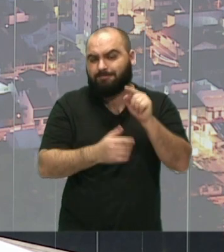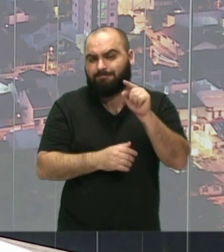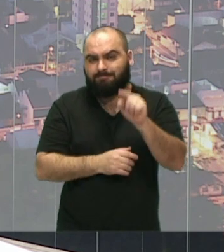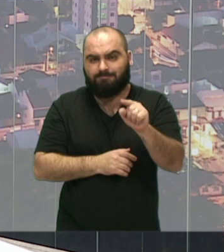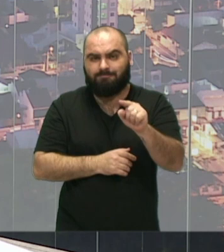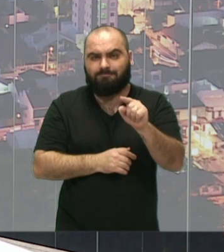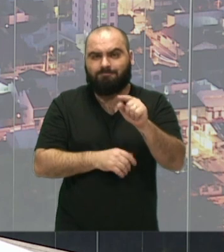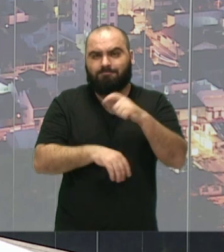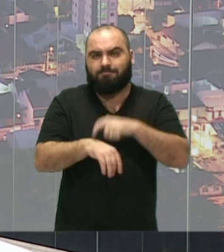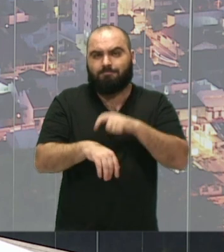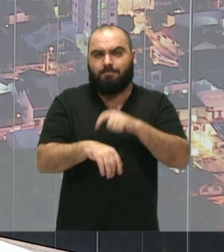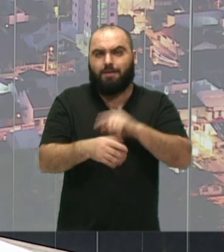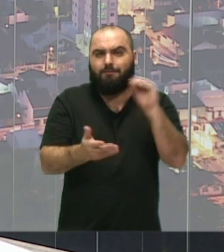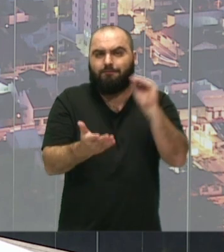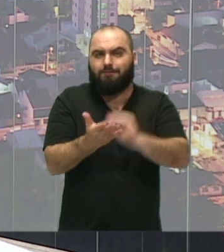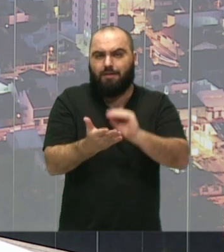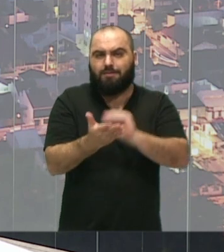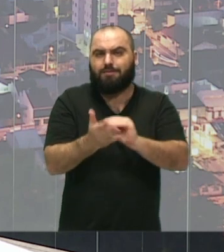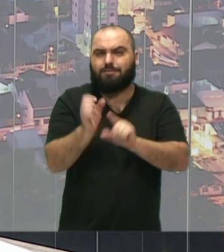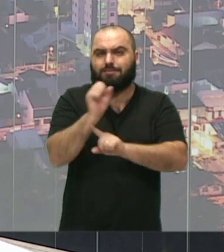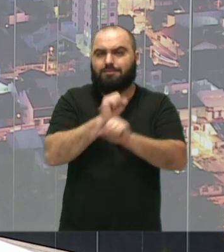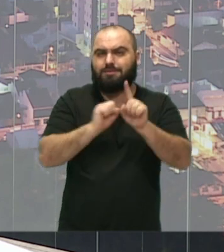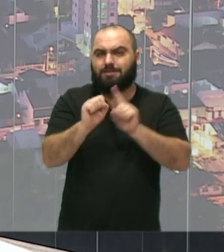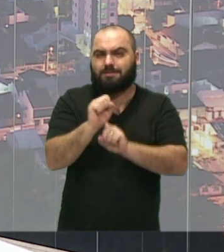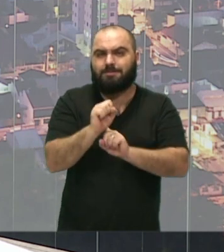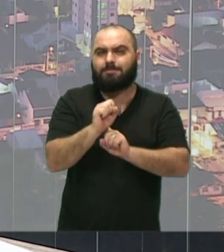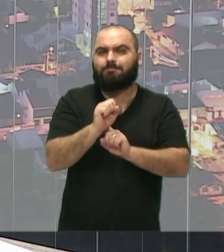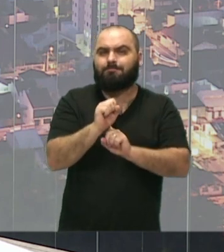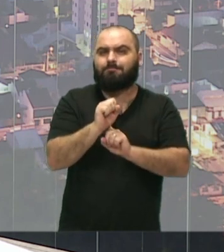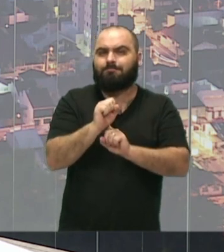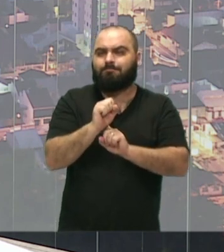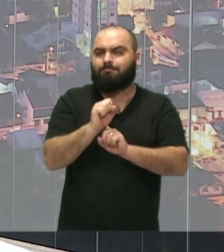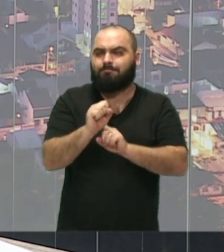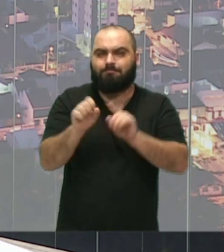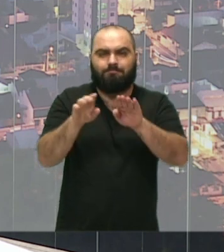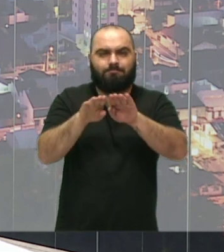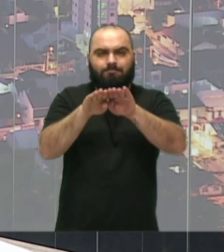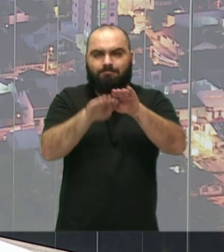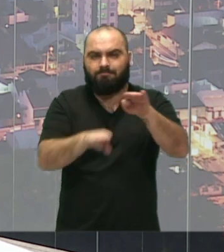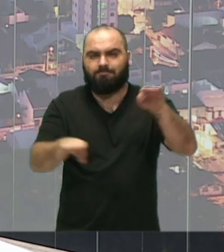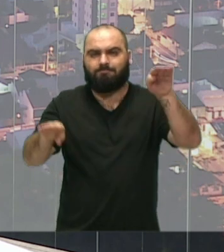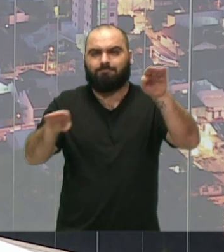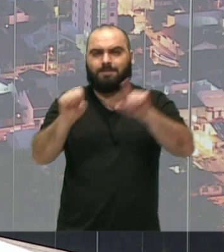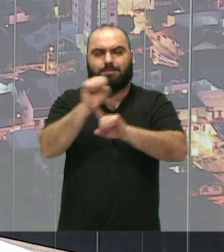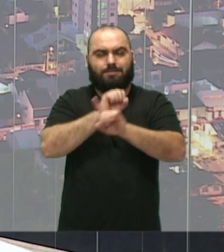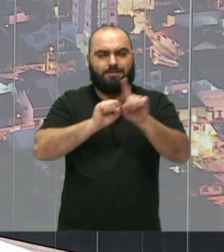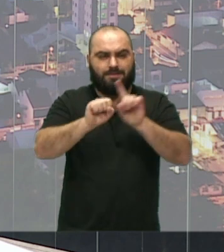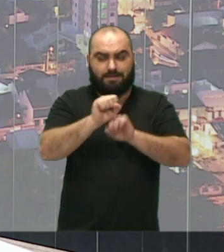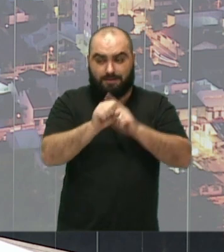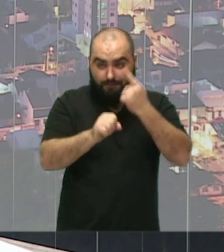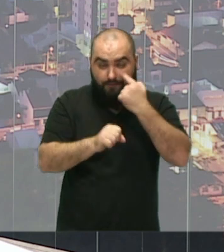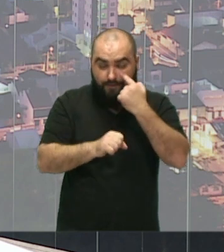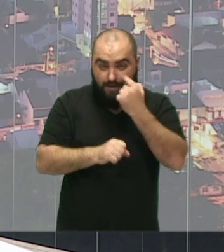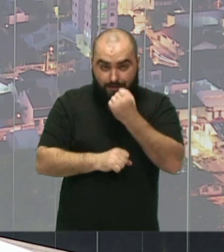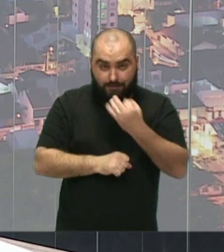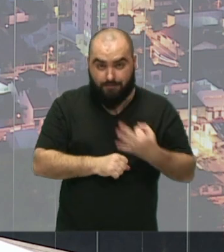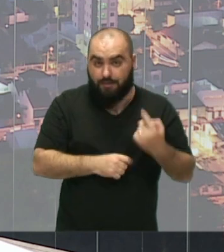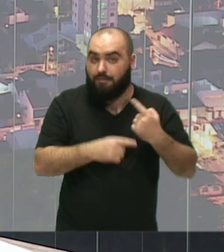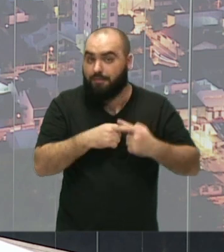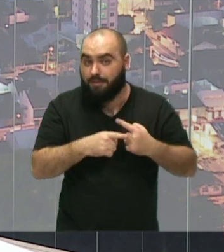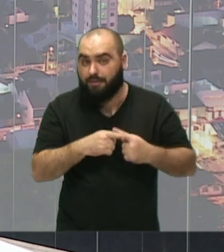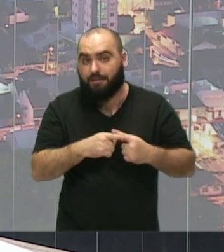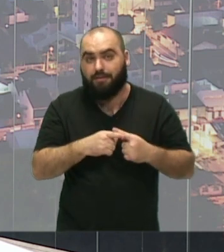essa deficiência que existe na sociedade, essa desigualdade que existe na sociedade, porque é um grande